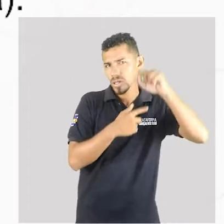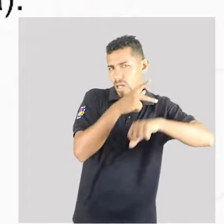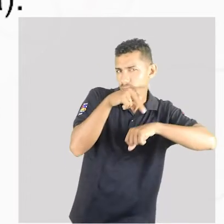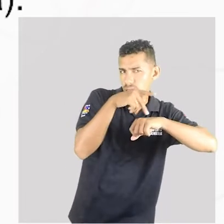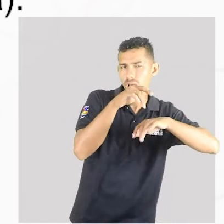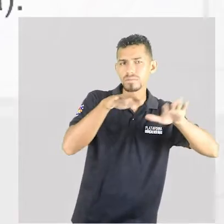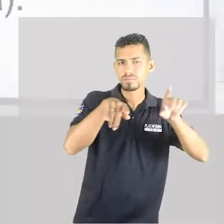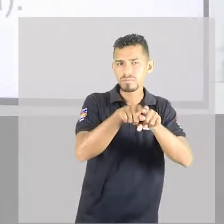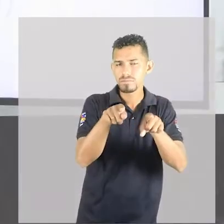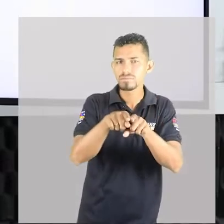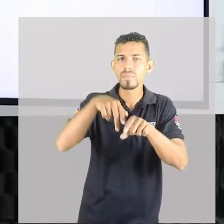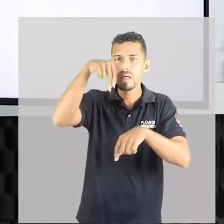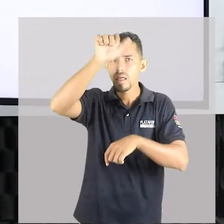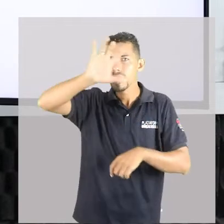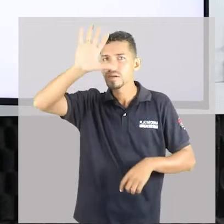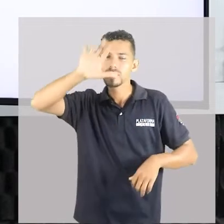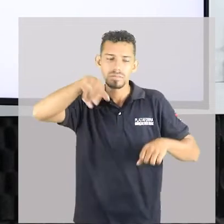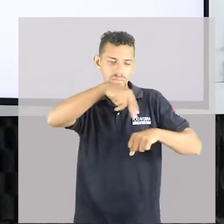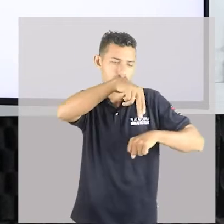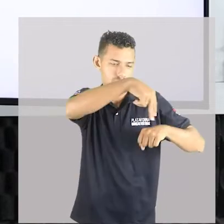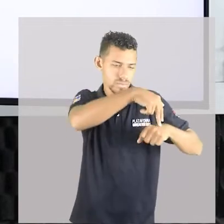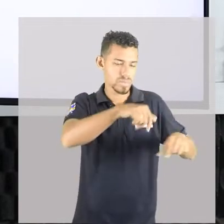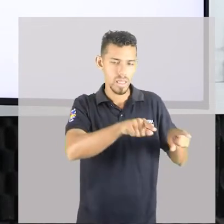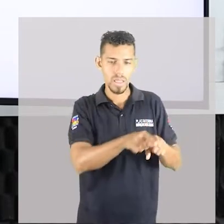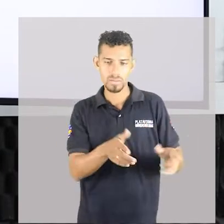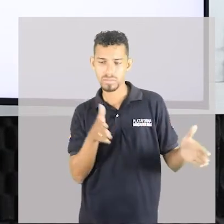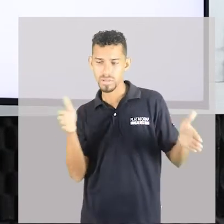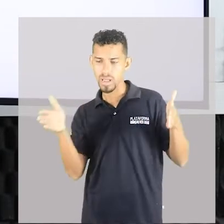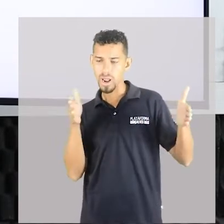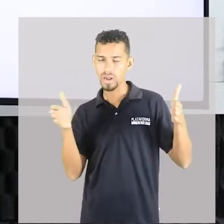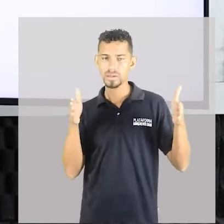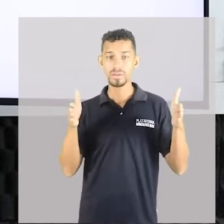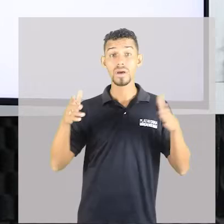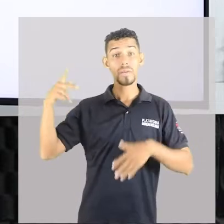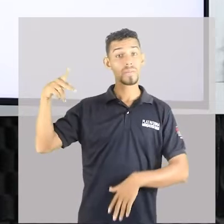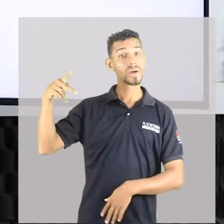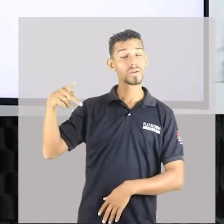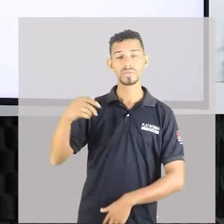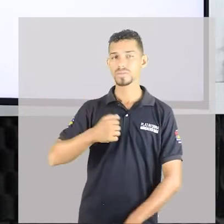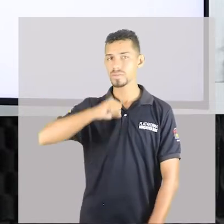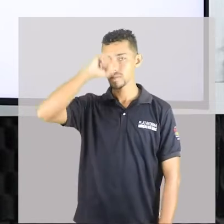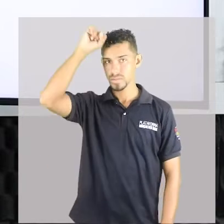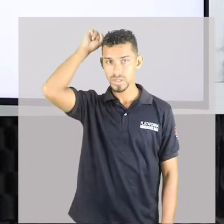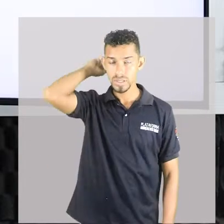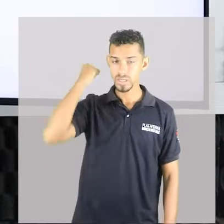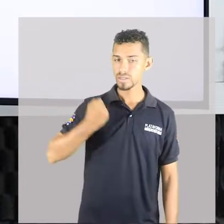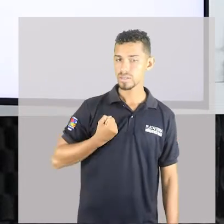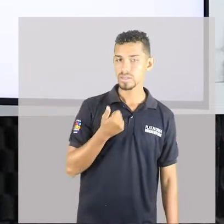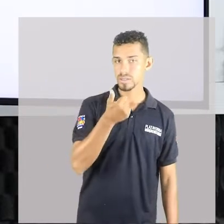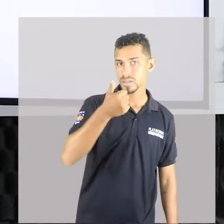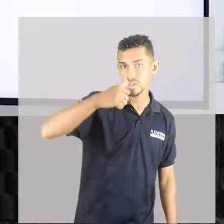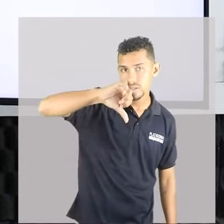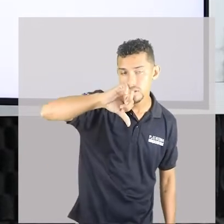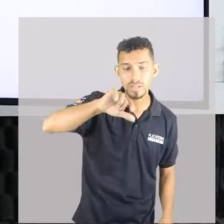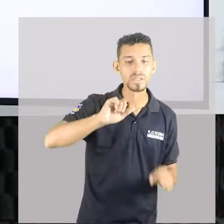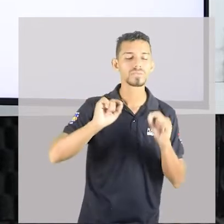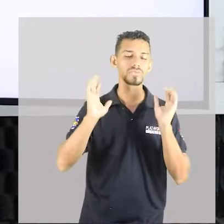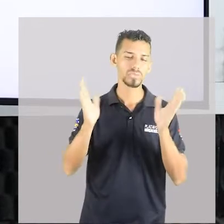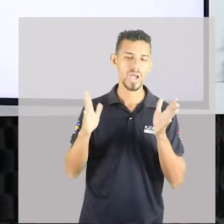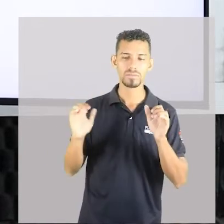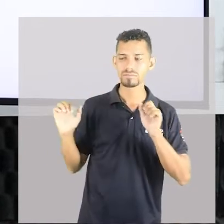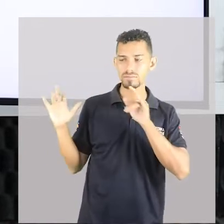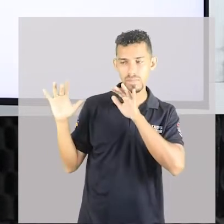também estavam nesse período aqui do século XIX, avançando também para estes outros lugares, né, que foram, de fato,